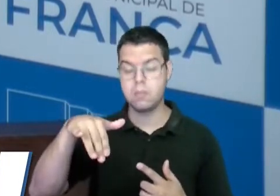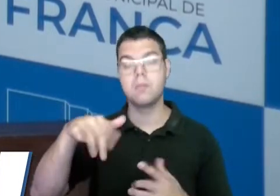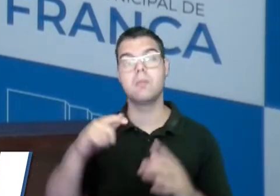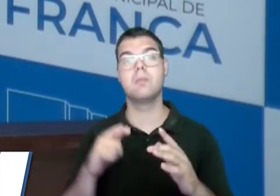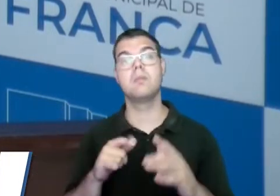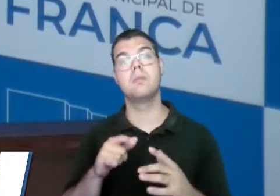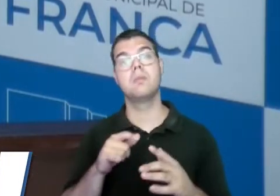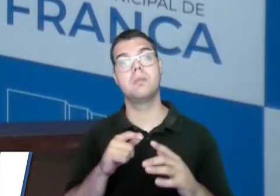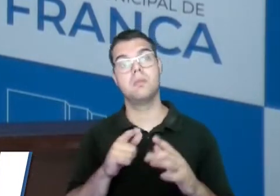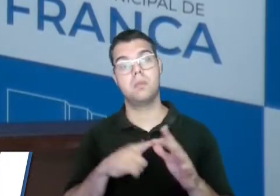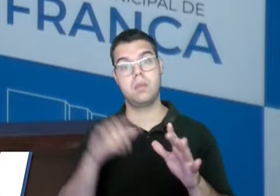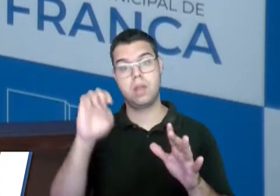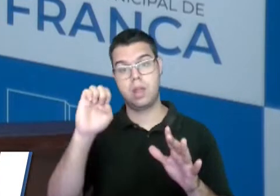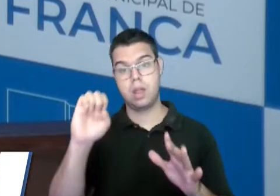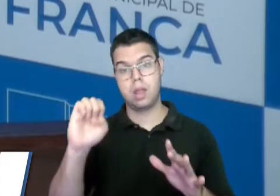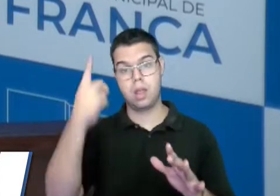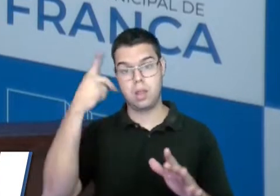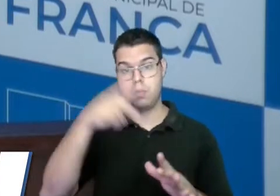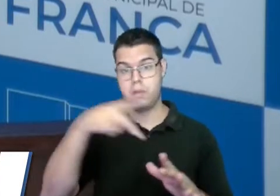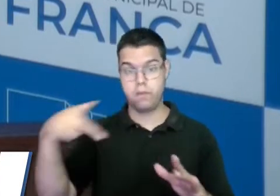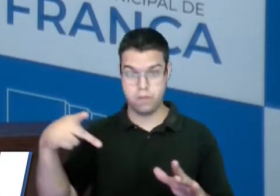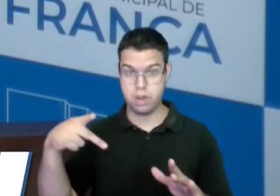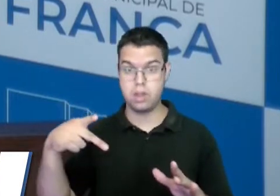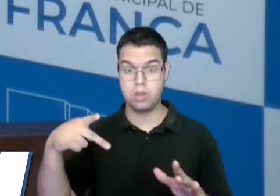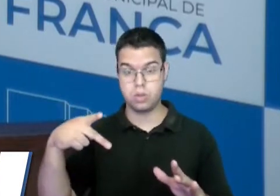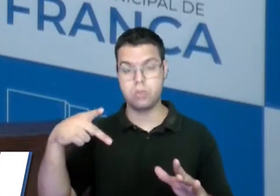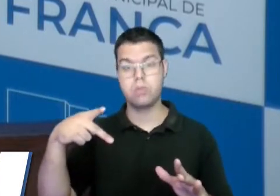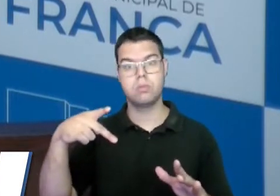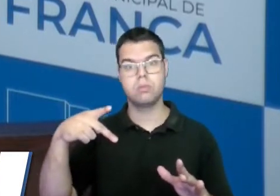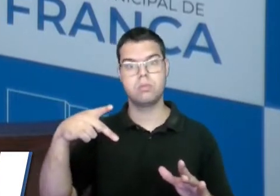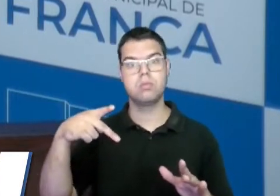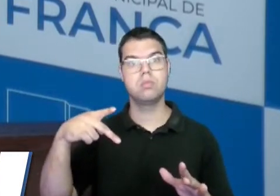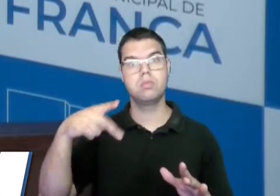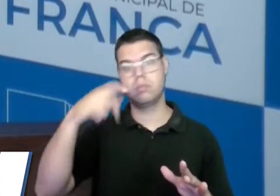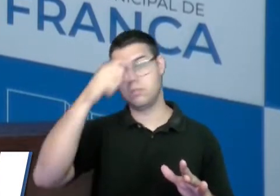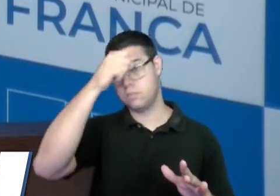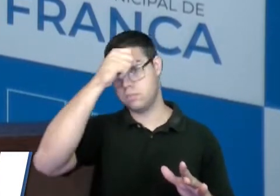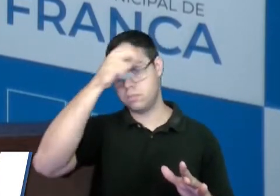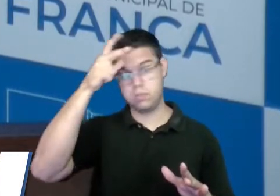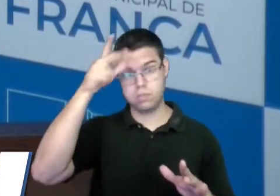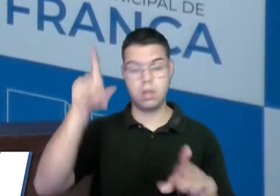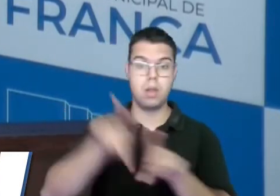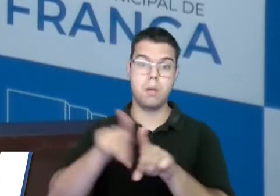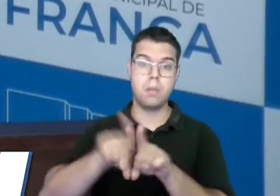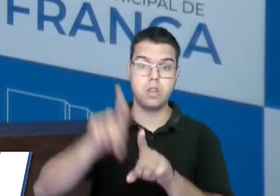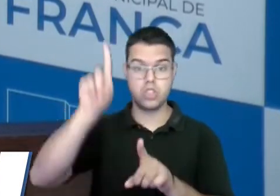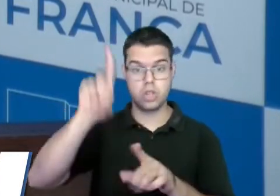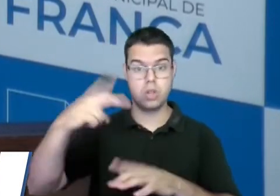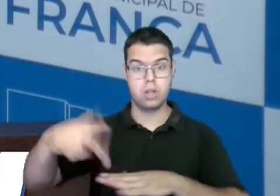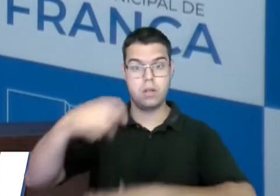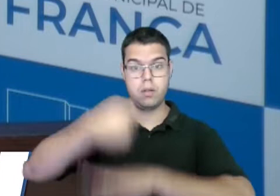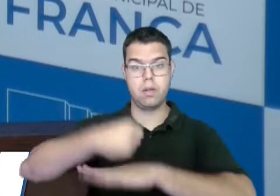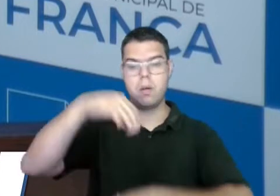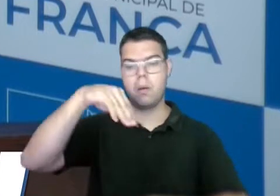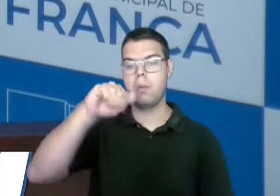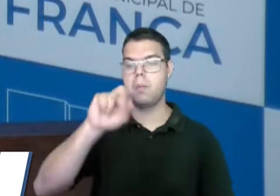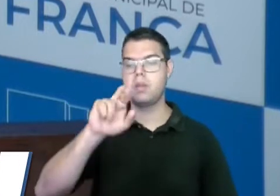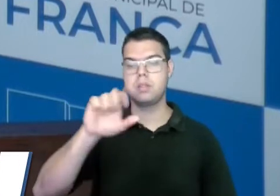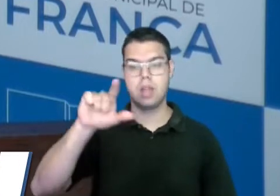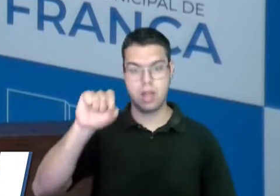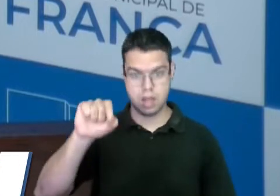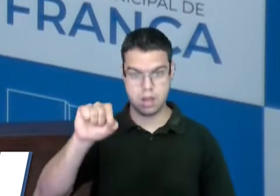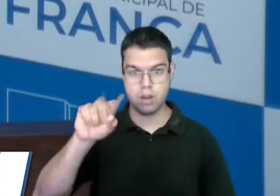ex-prefeito de São Joaquim da Barra e atual diretor da DRS de Franca, Dr. Marcelo Mian, Luizinho